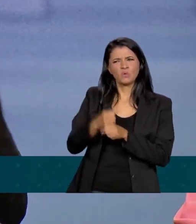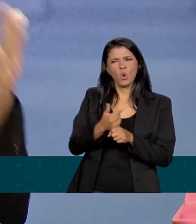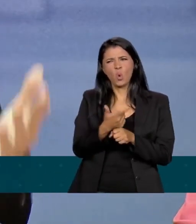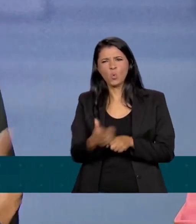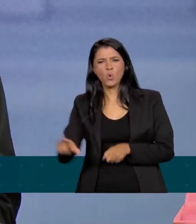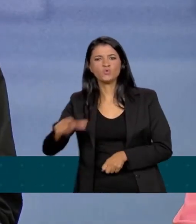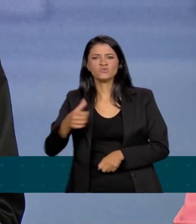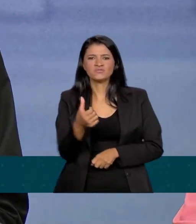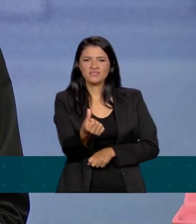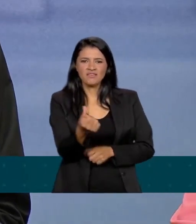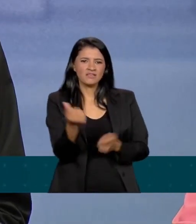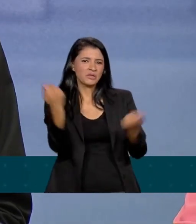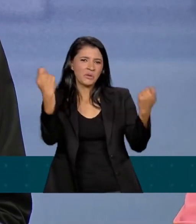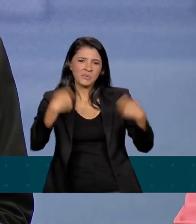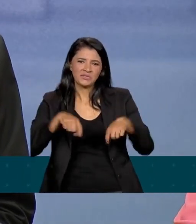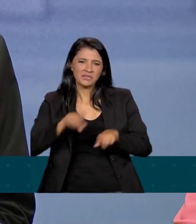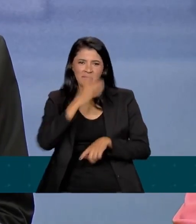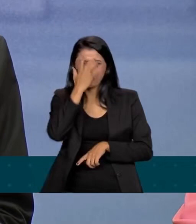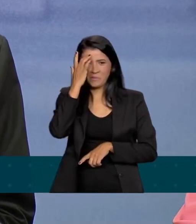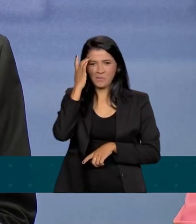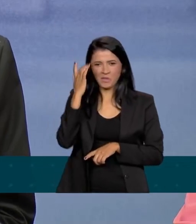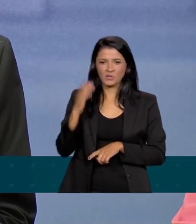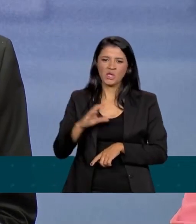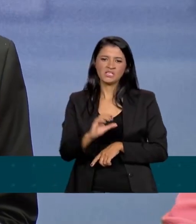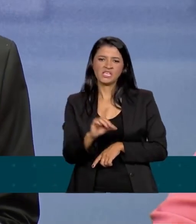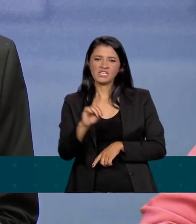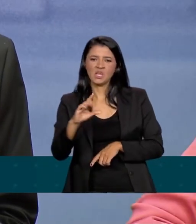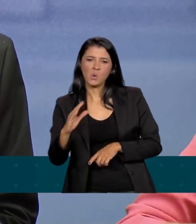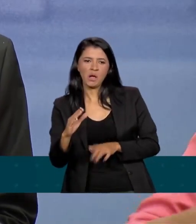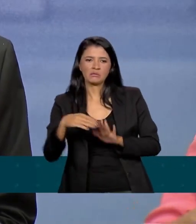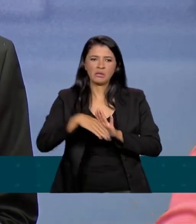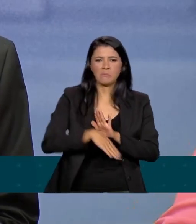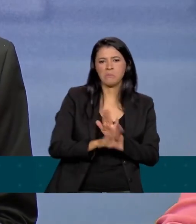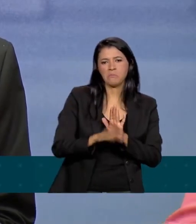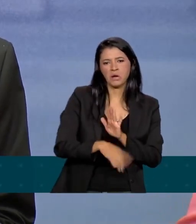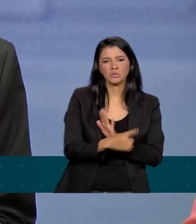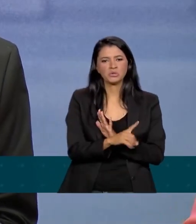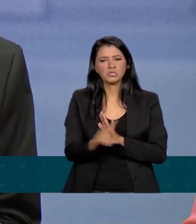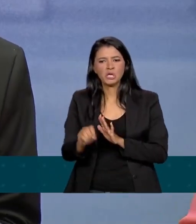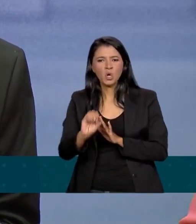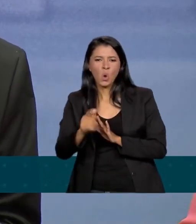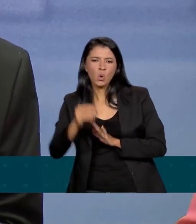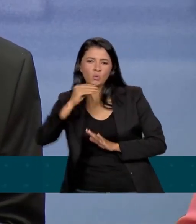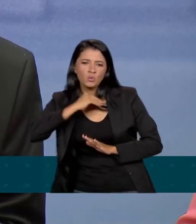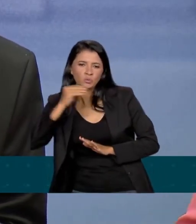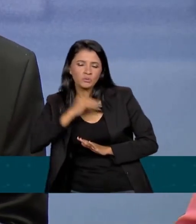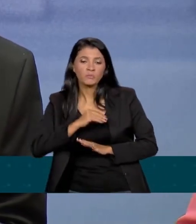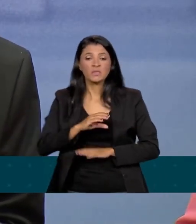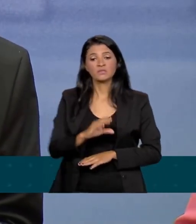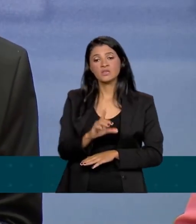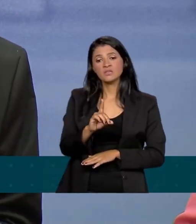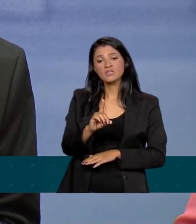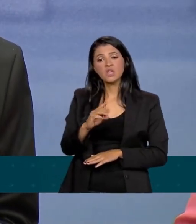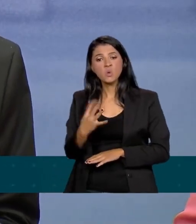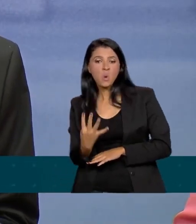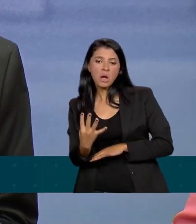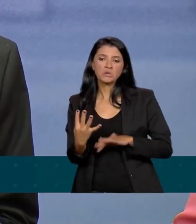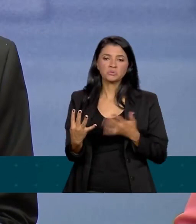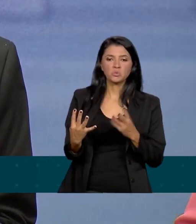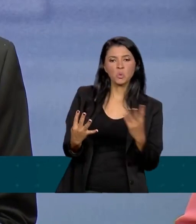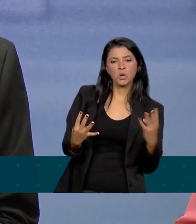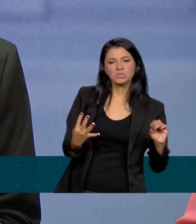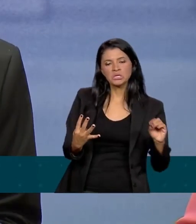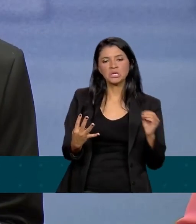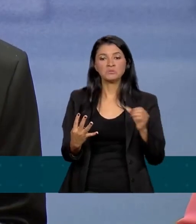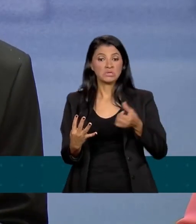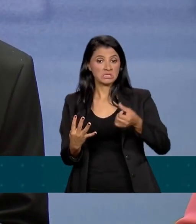não precisam que a pessoa esteja com CD4 abaixo de 100 ou muito comprometido. Com CD4 de 400, de